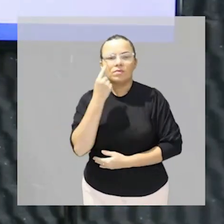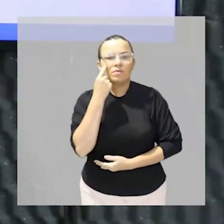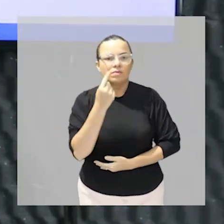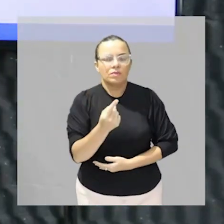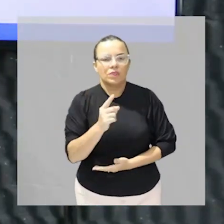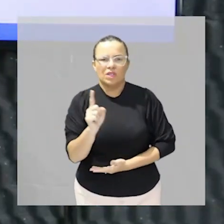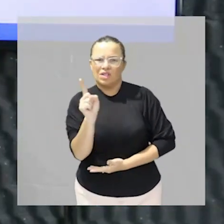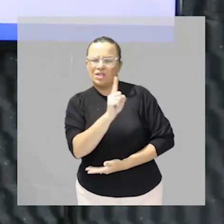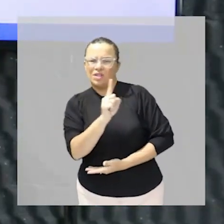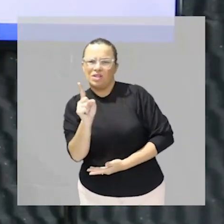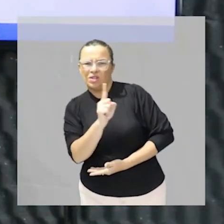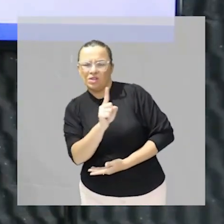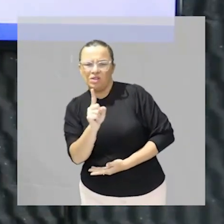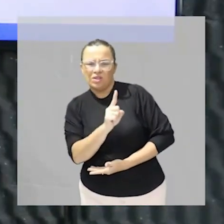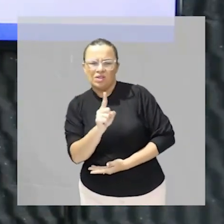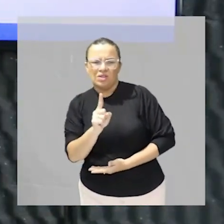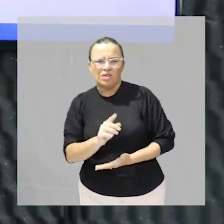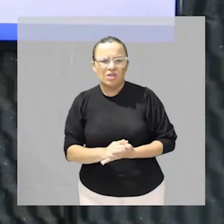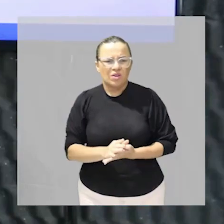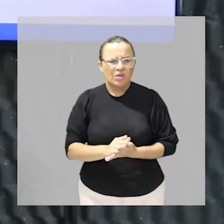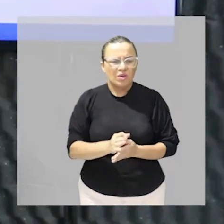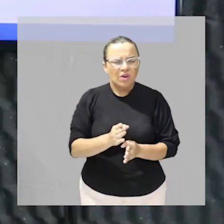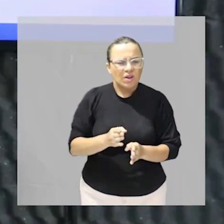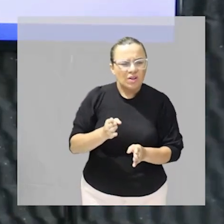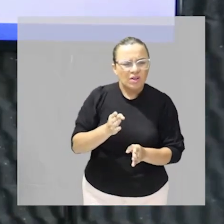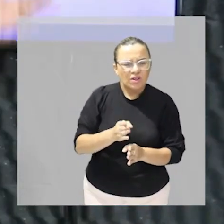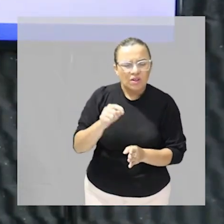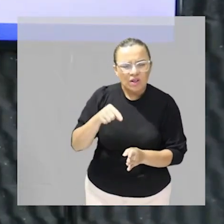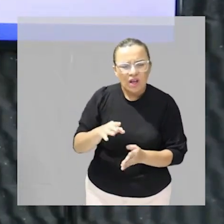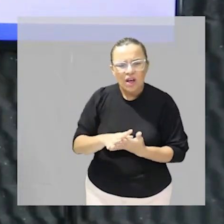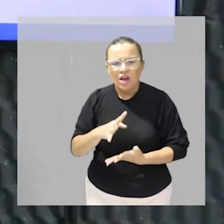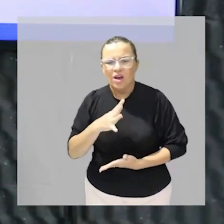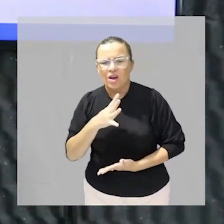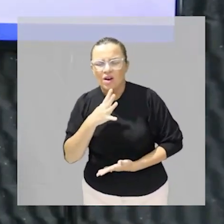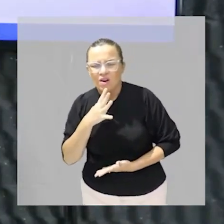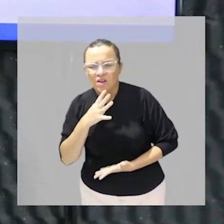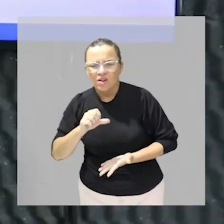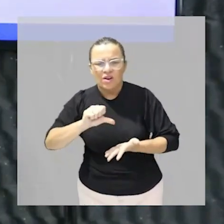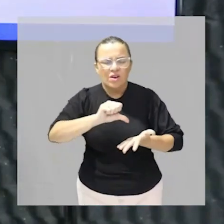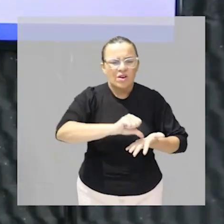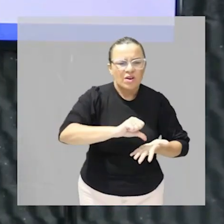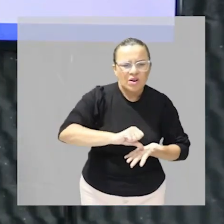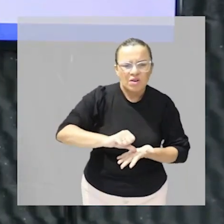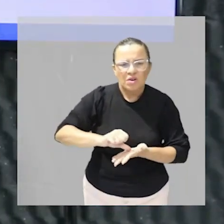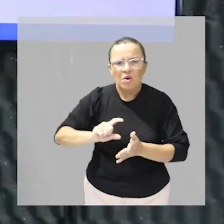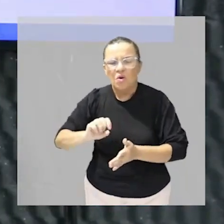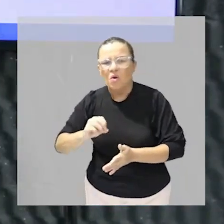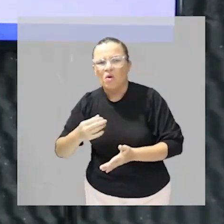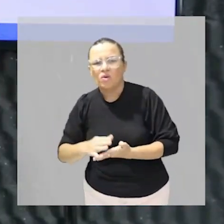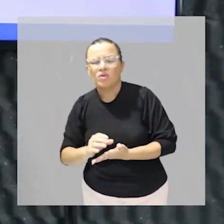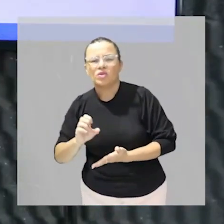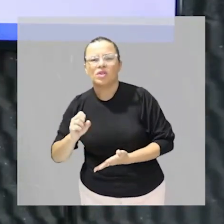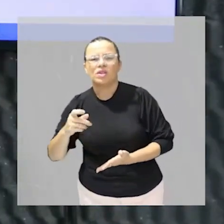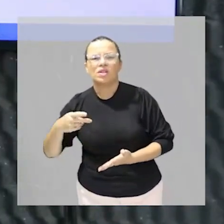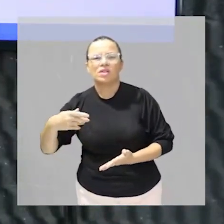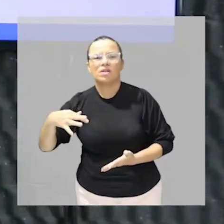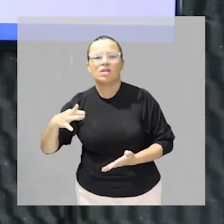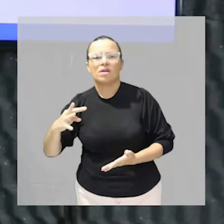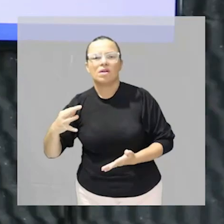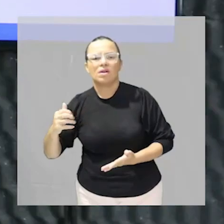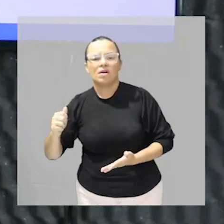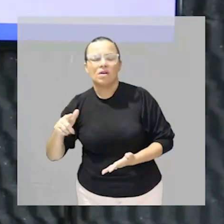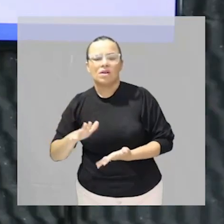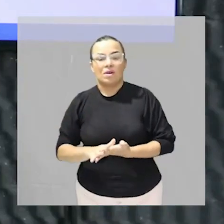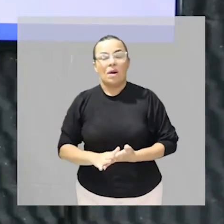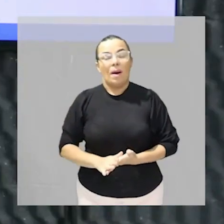não identifica qual é a cidade-estado. Se ele está falando de Atenas, se ele está falando de Esparta, a gente pode pegar e encaixar aqui Atenas.